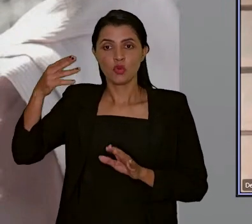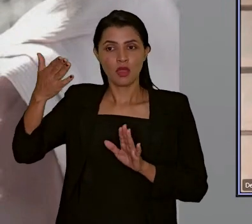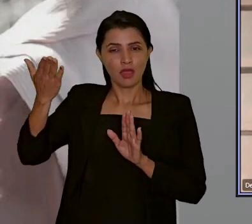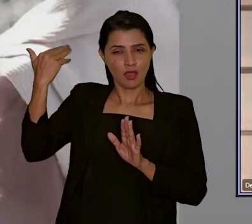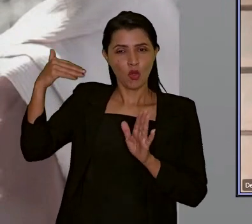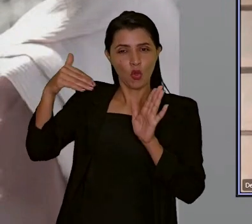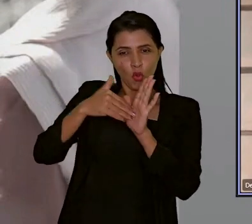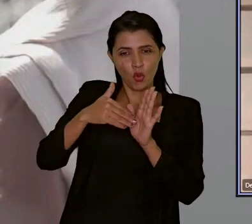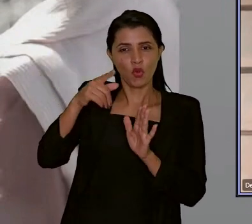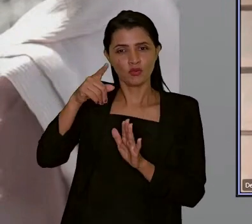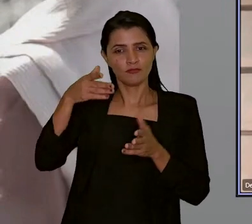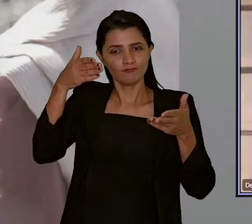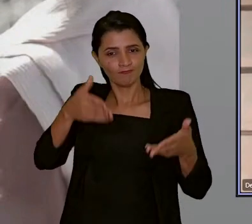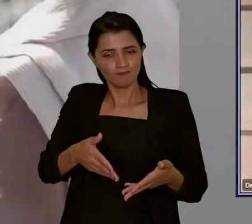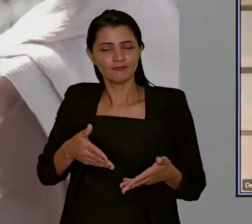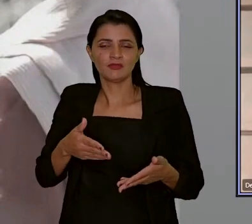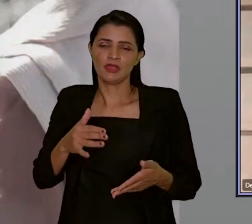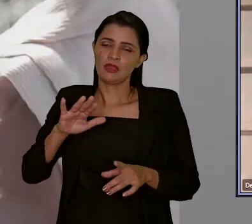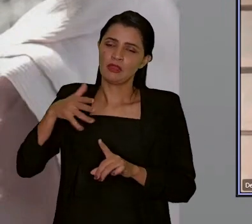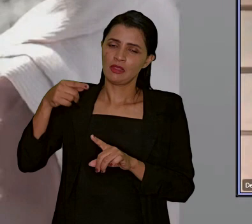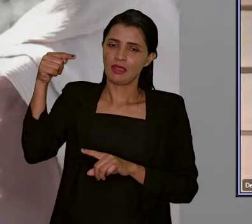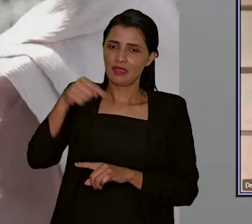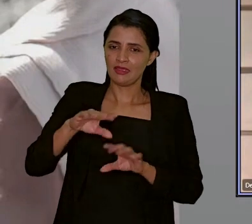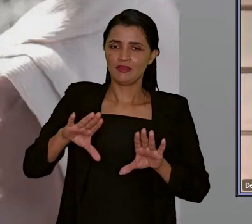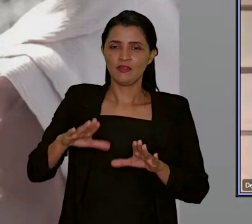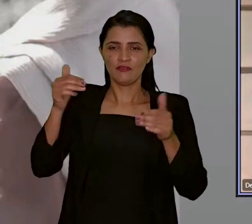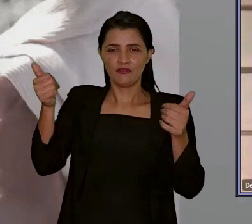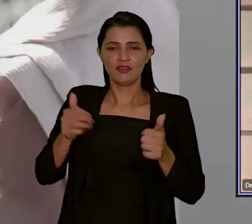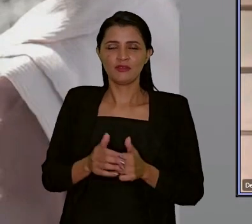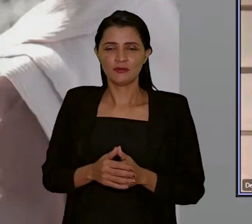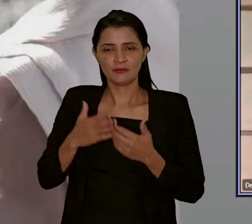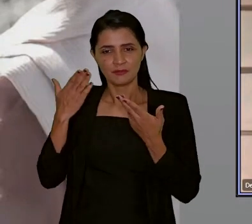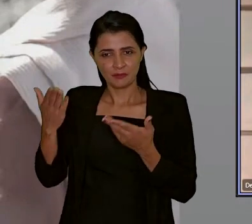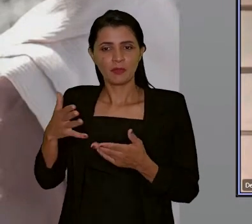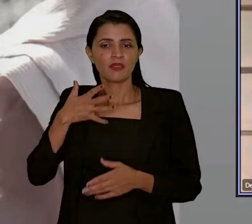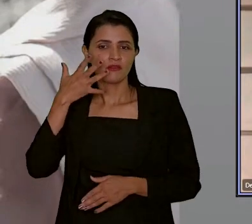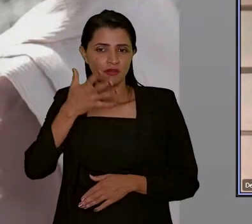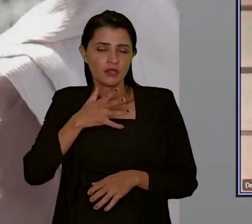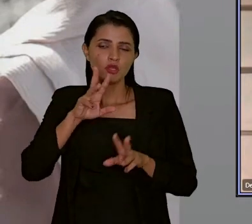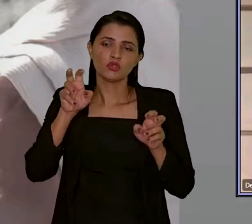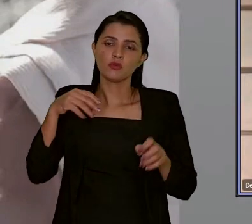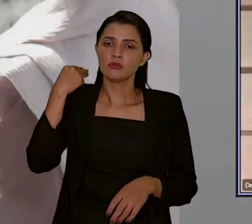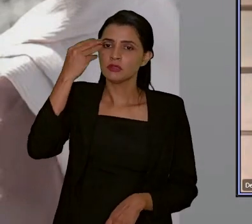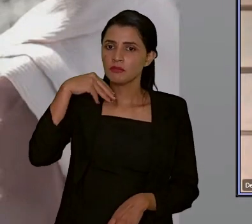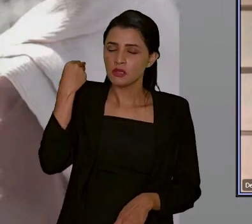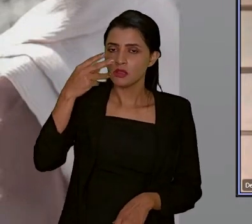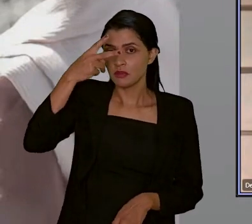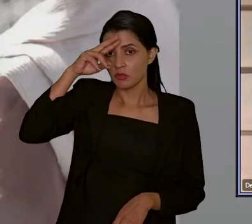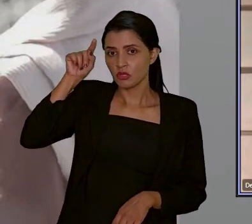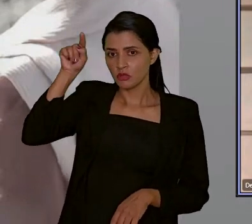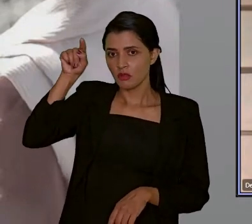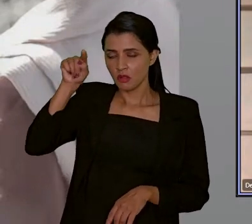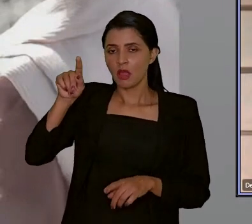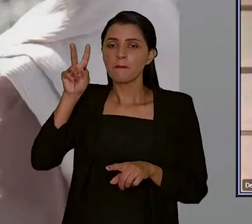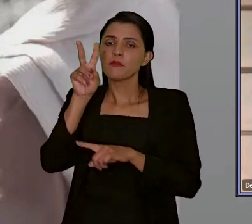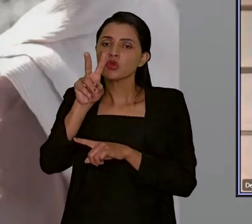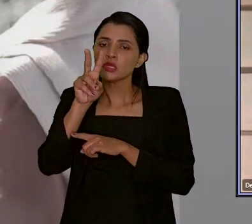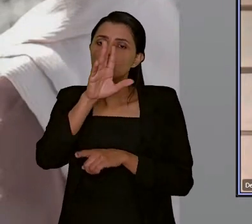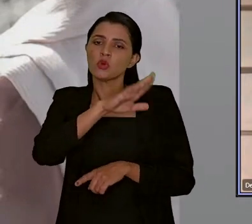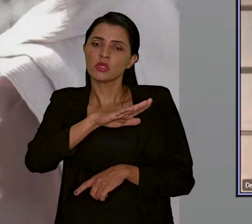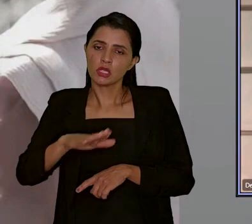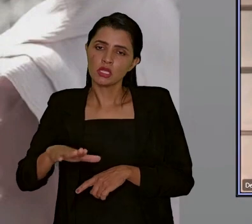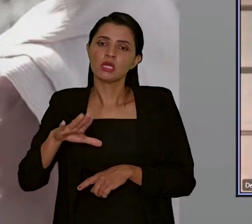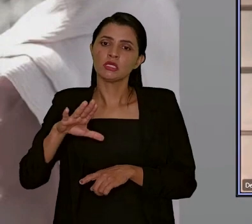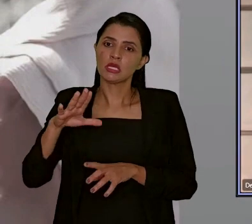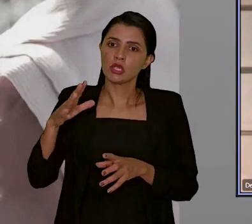sua participação aqui no evento. Sua Excelência falará sobre a experiência mexicana na proteção da criança subtraída